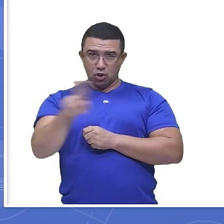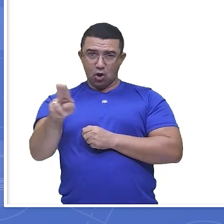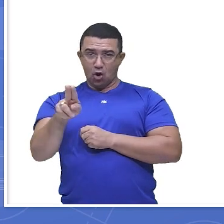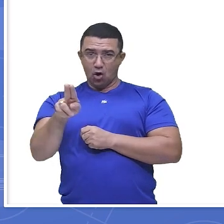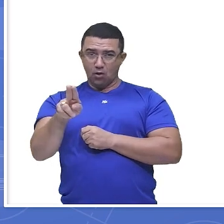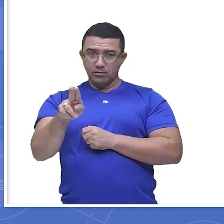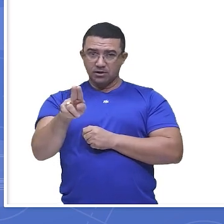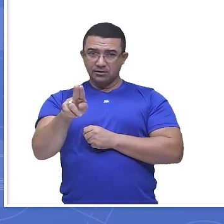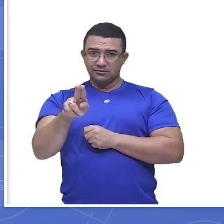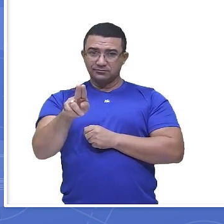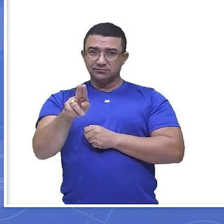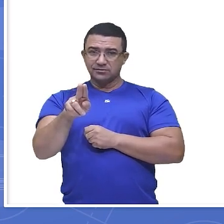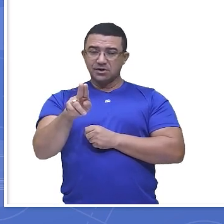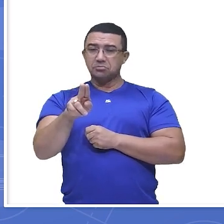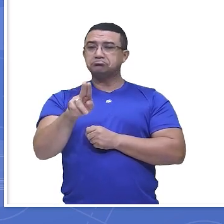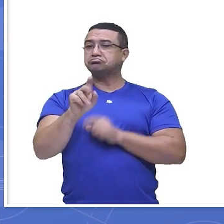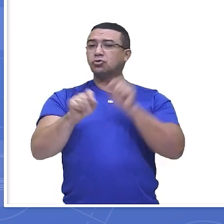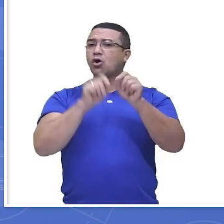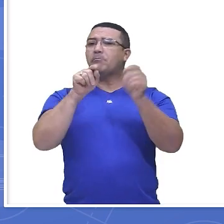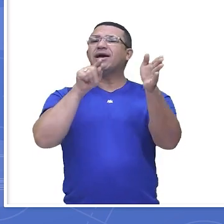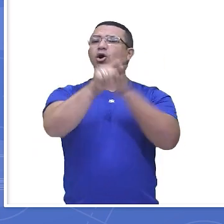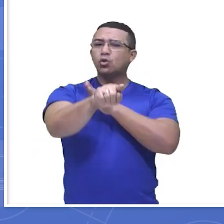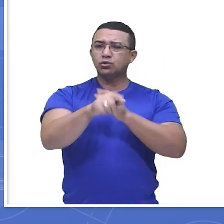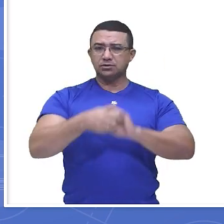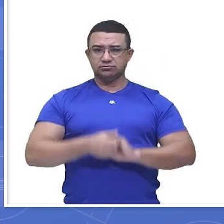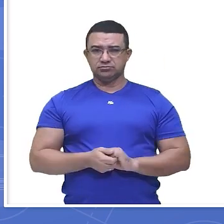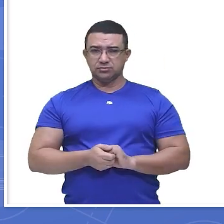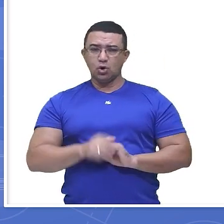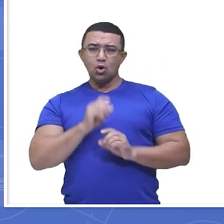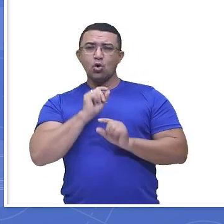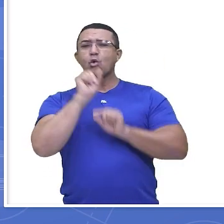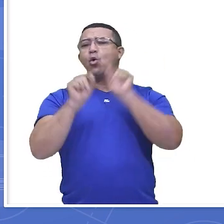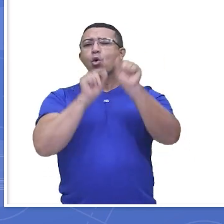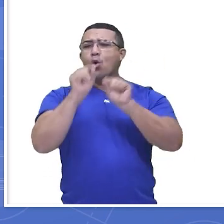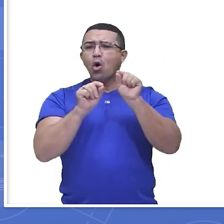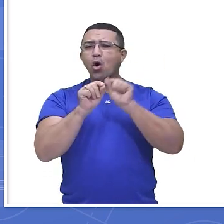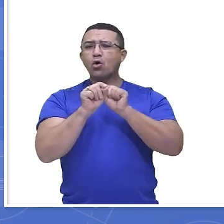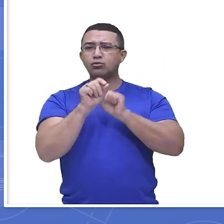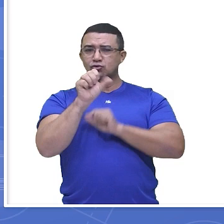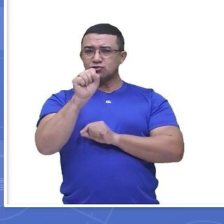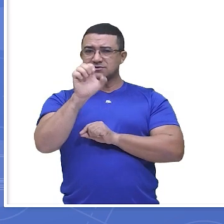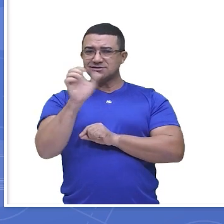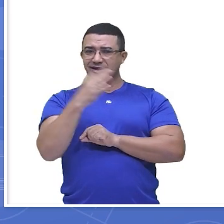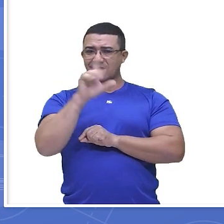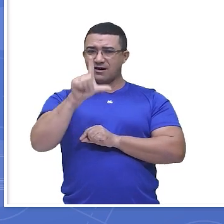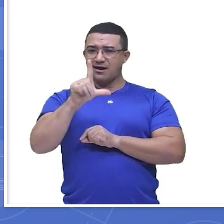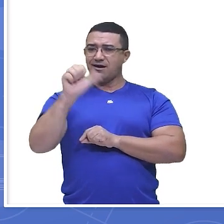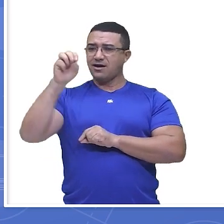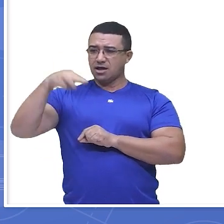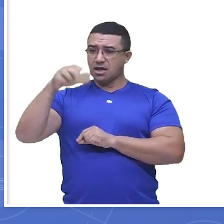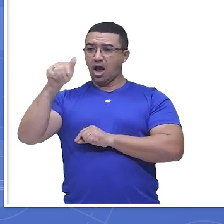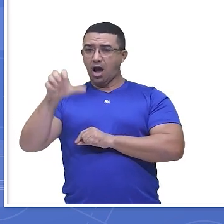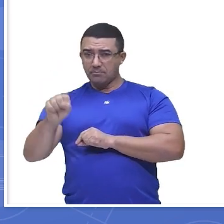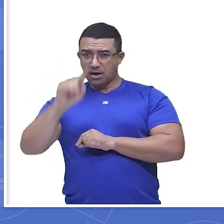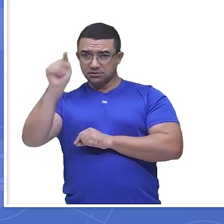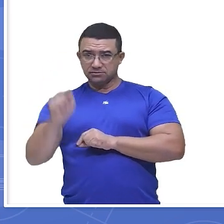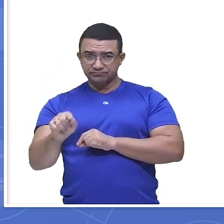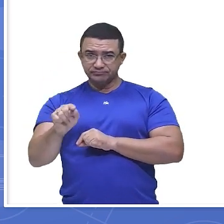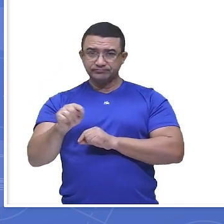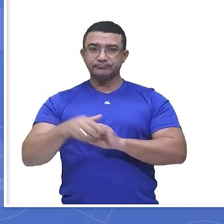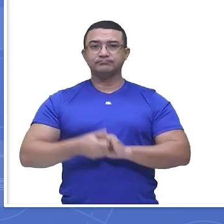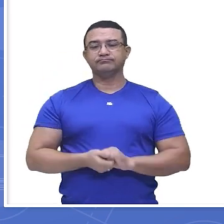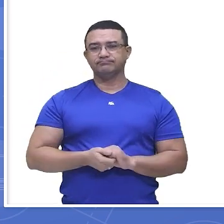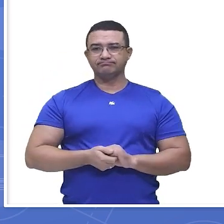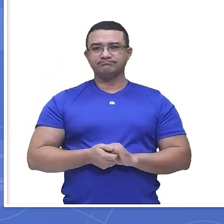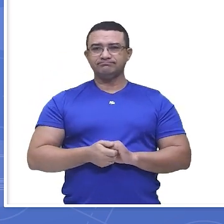olha a pergunta que se faz. Como te llamas? Me llamo, e aqui, no meu caso, né? Me